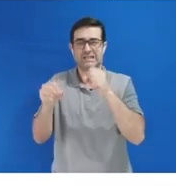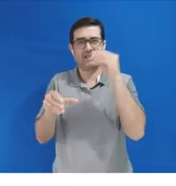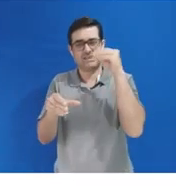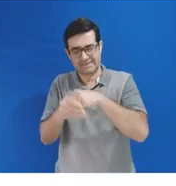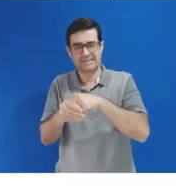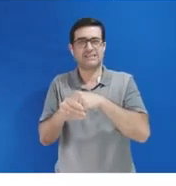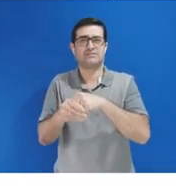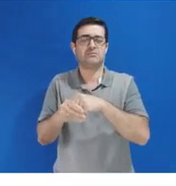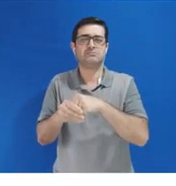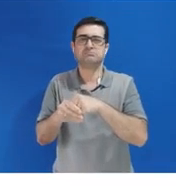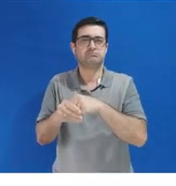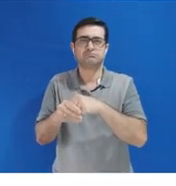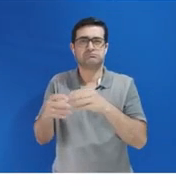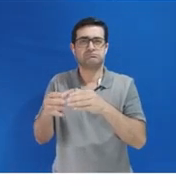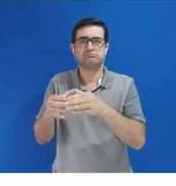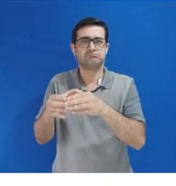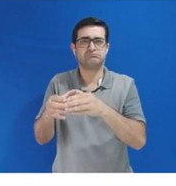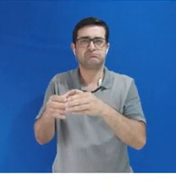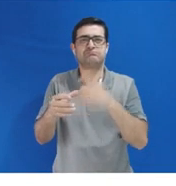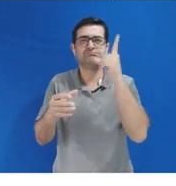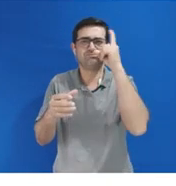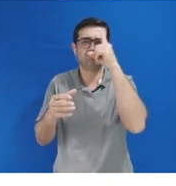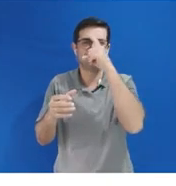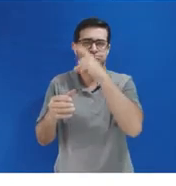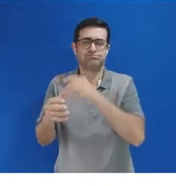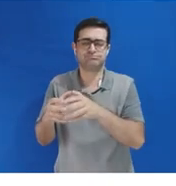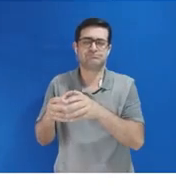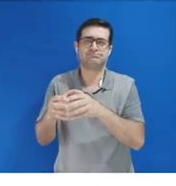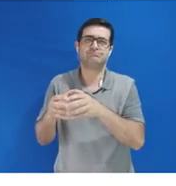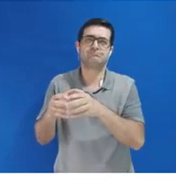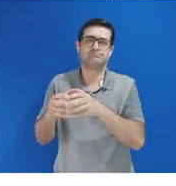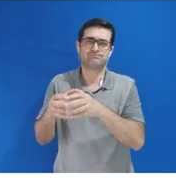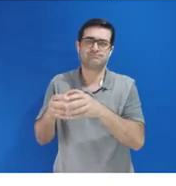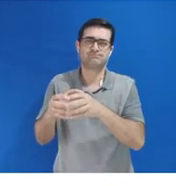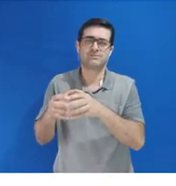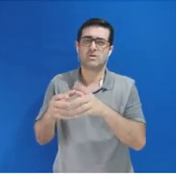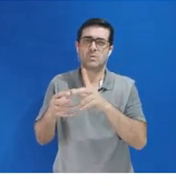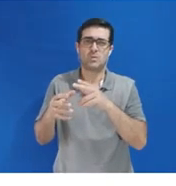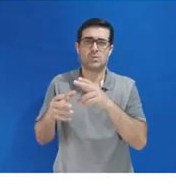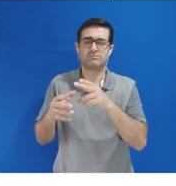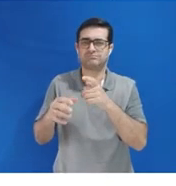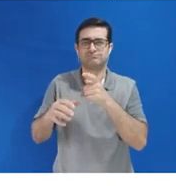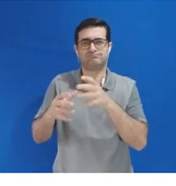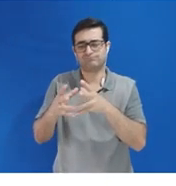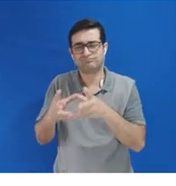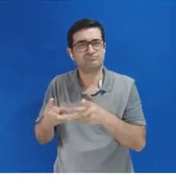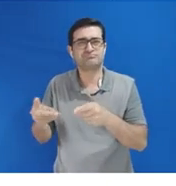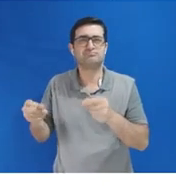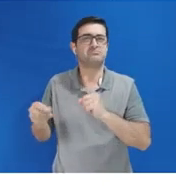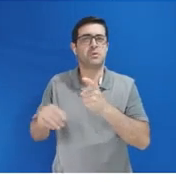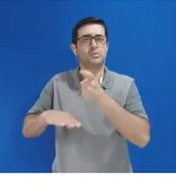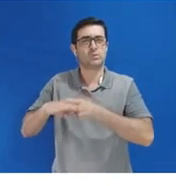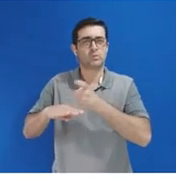essas interações entre os íons é muito difícil, o que torna ele praticamente